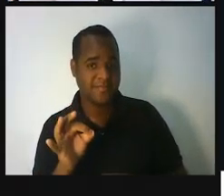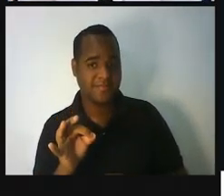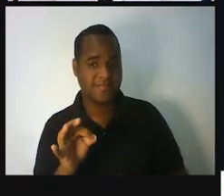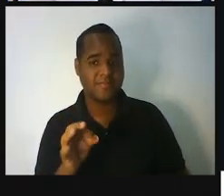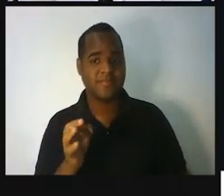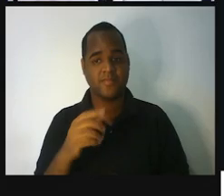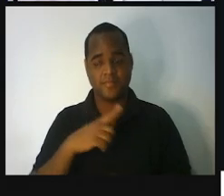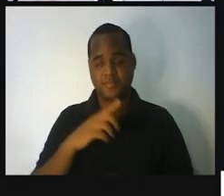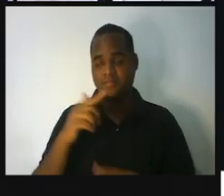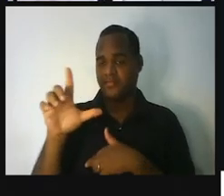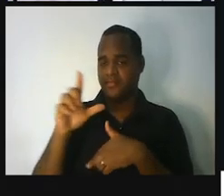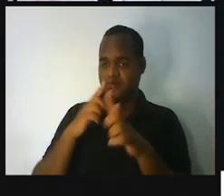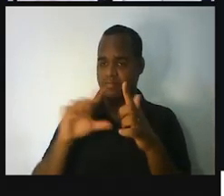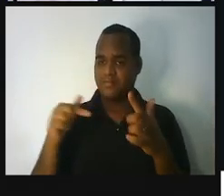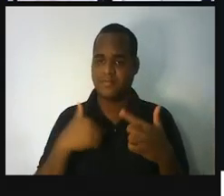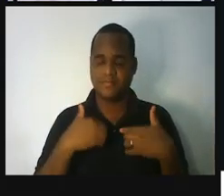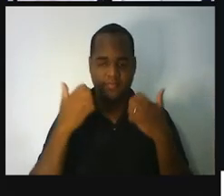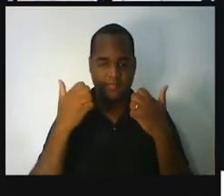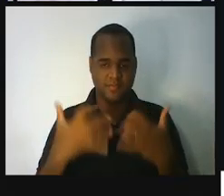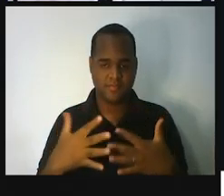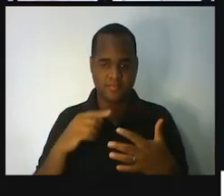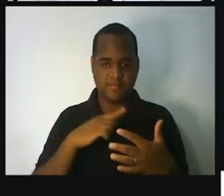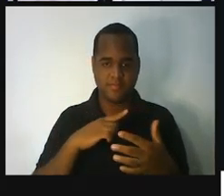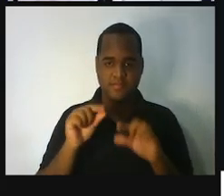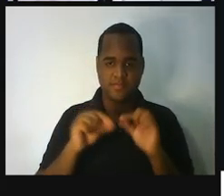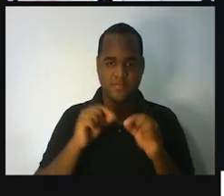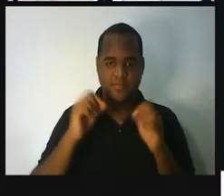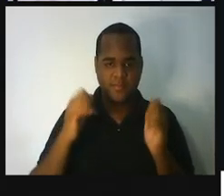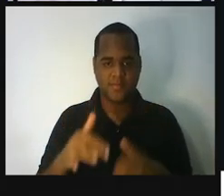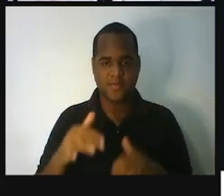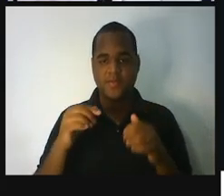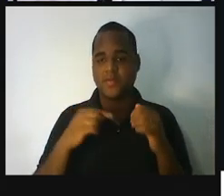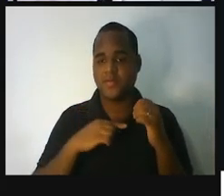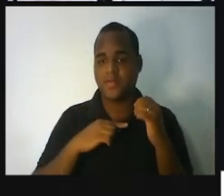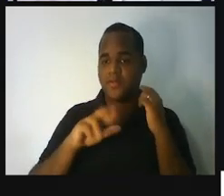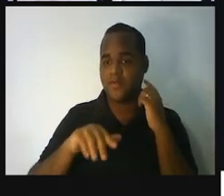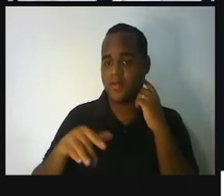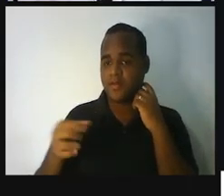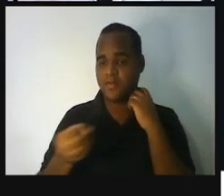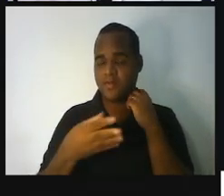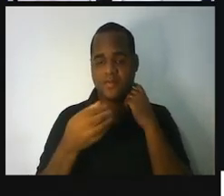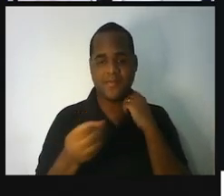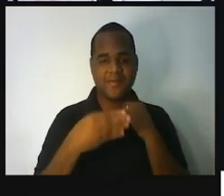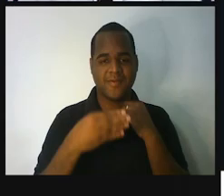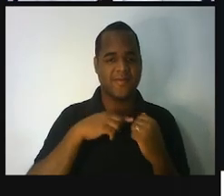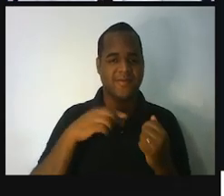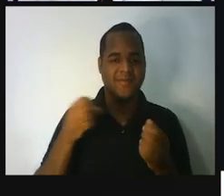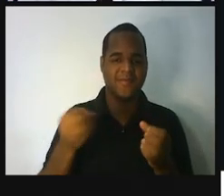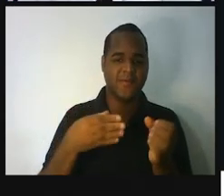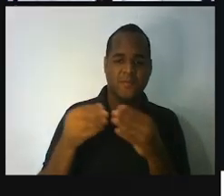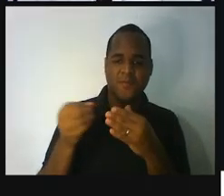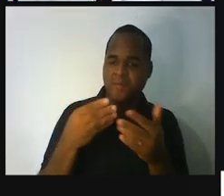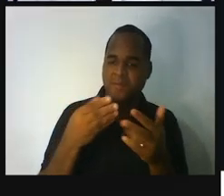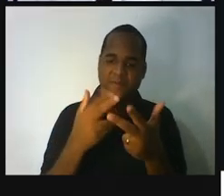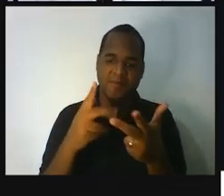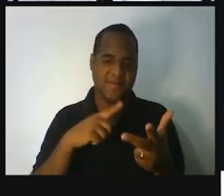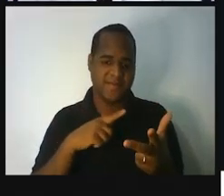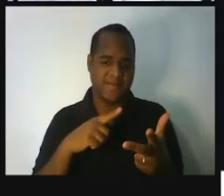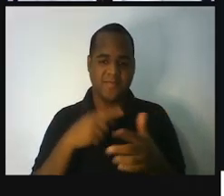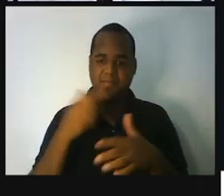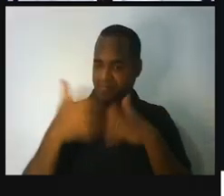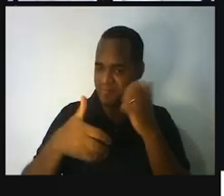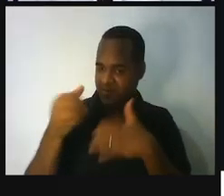Outra coisa que comentei é que necessidades foram surgindo em situações das nossas vivências, e essas